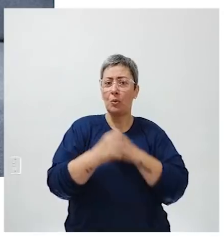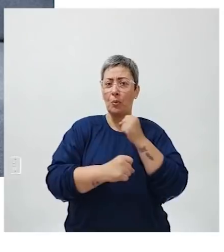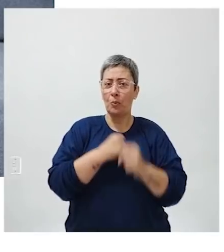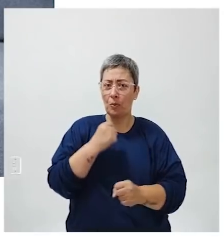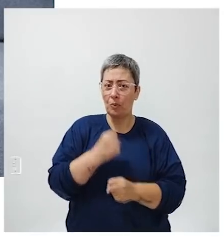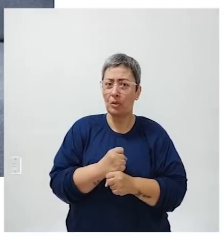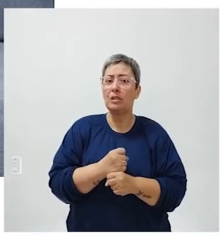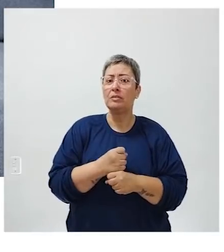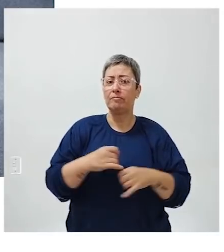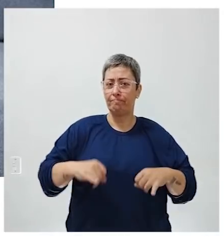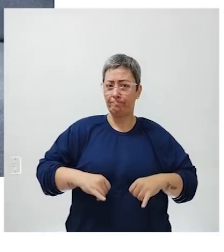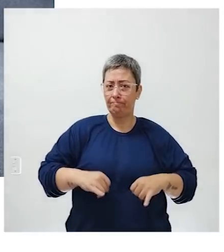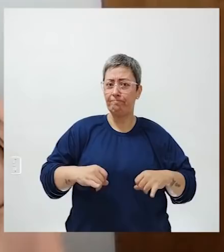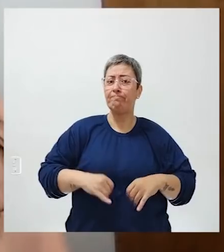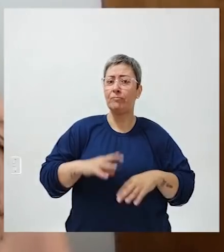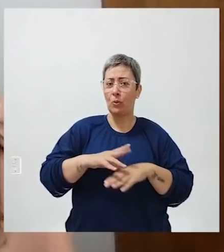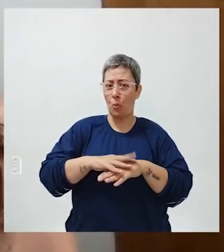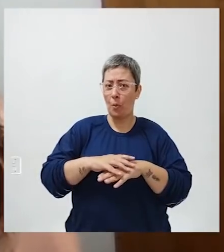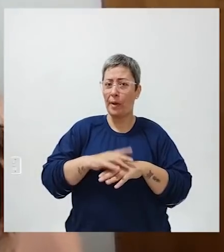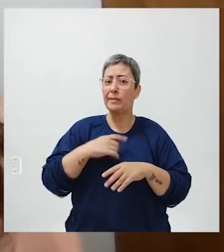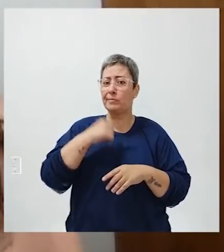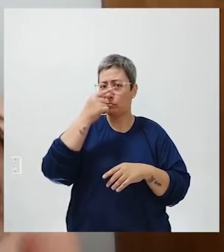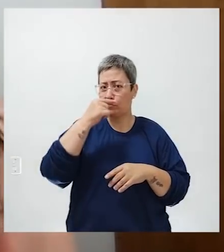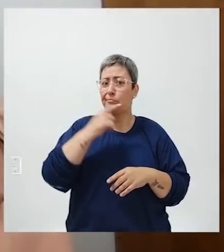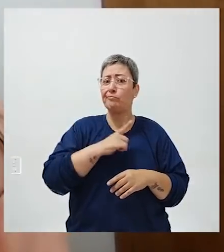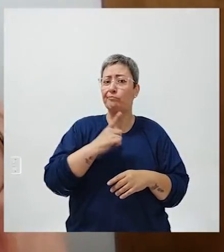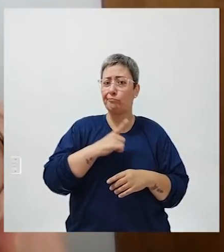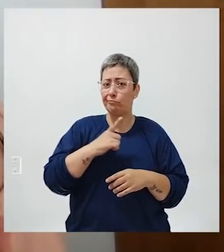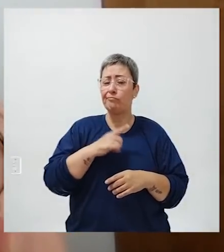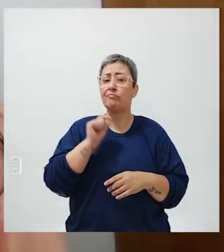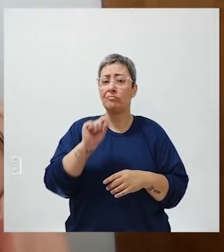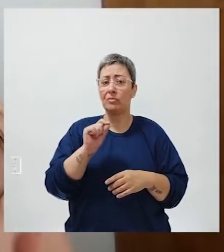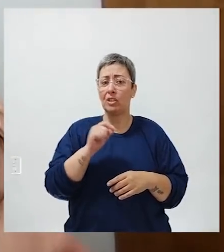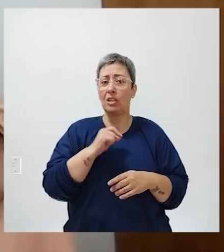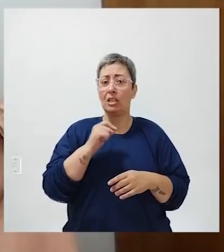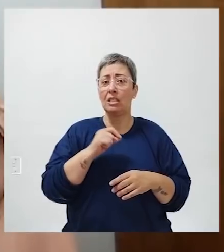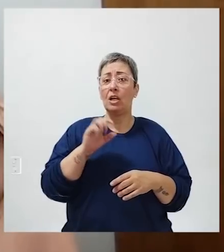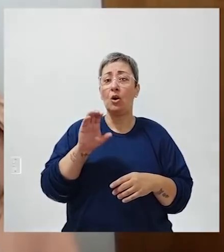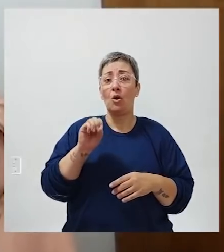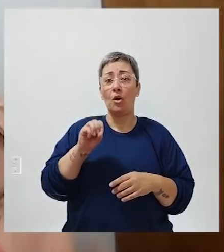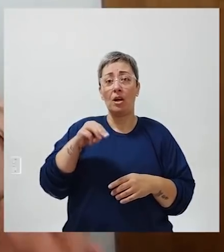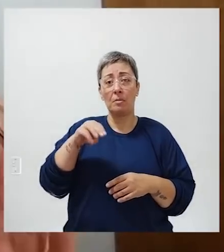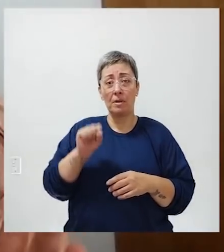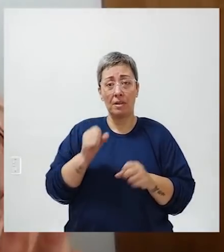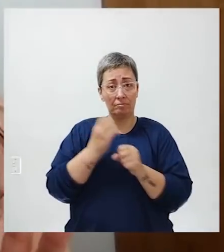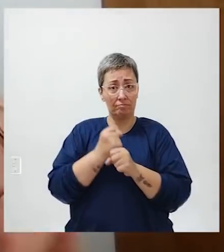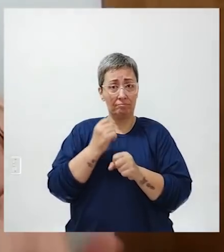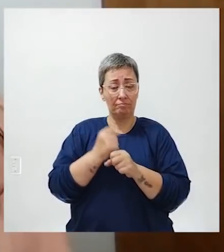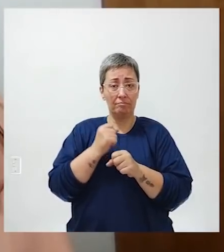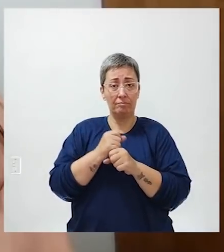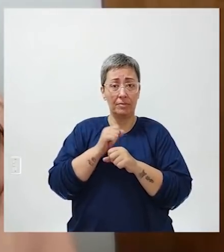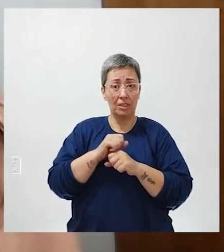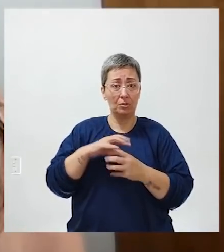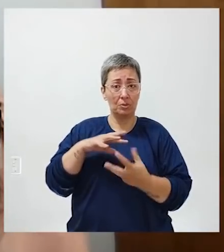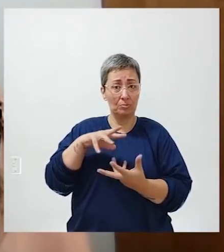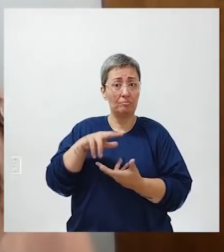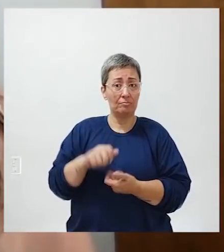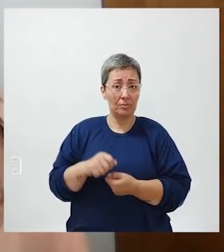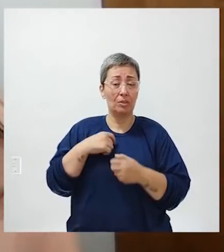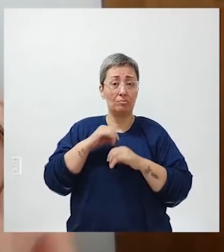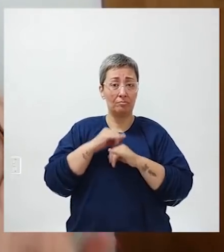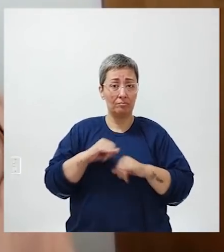ano sofrem com doenças respiratórias? Esse é um dado da OMS, a Organização Mundial da